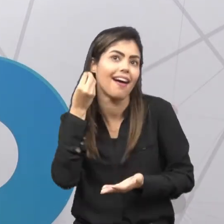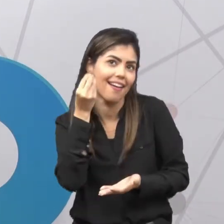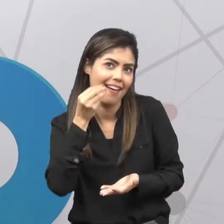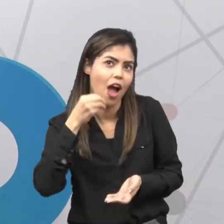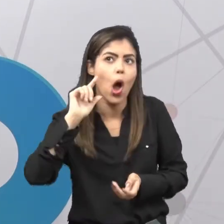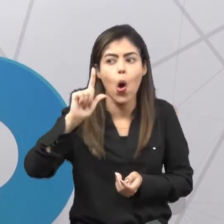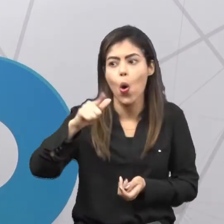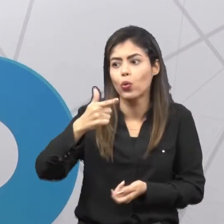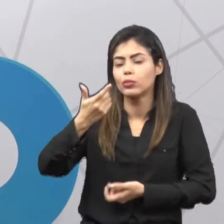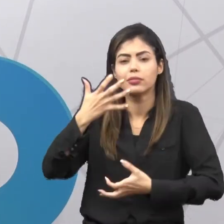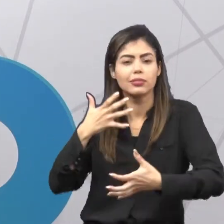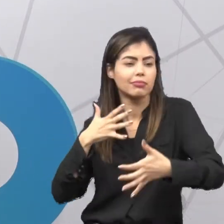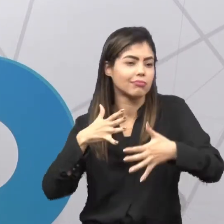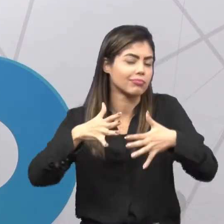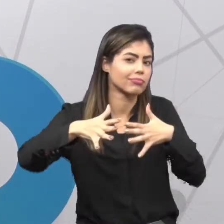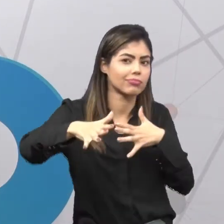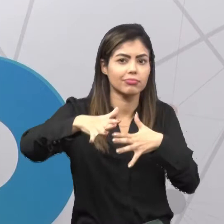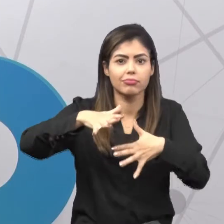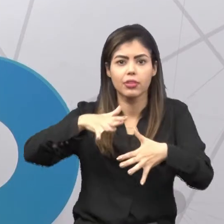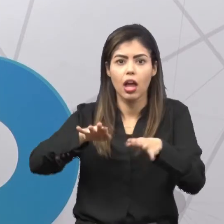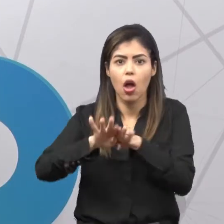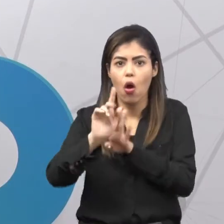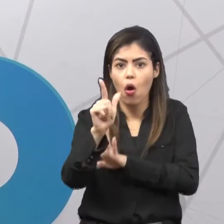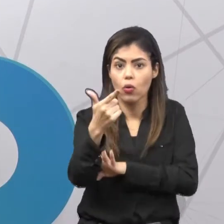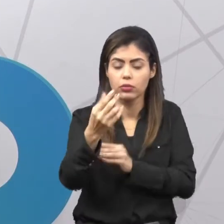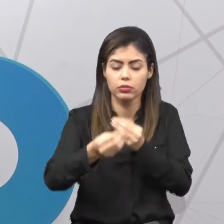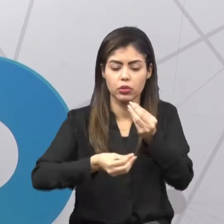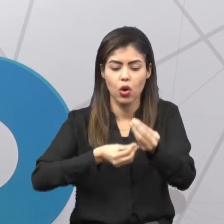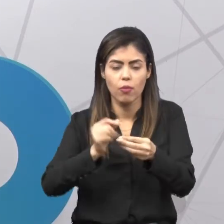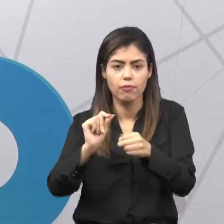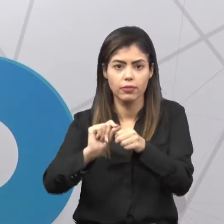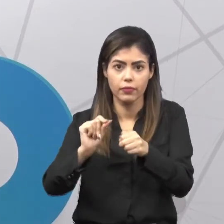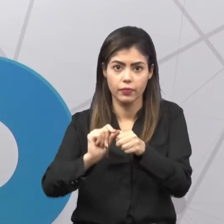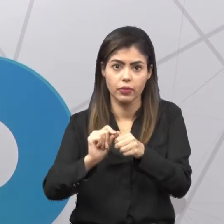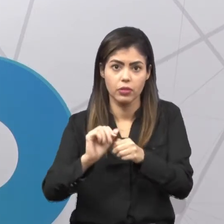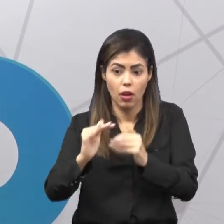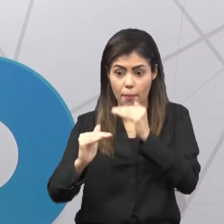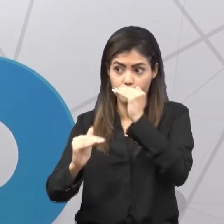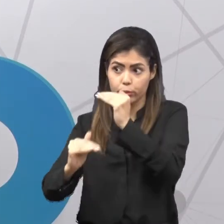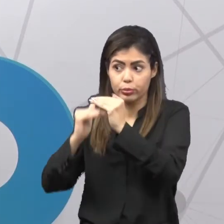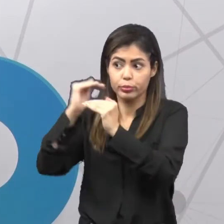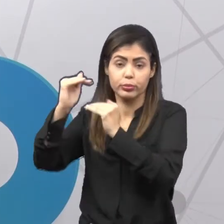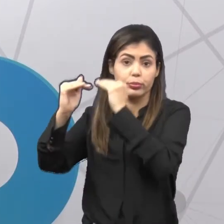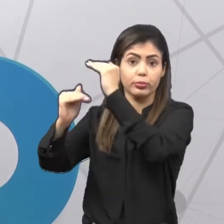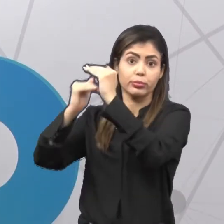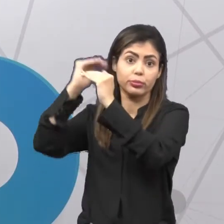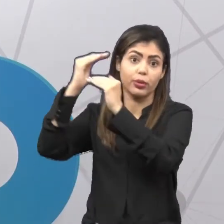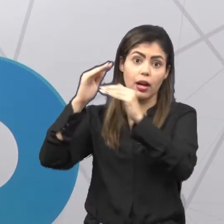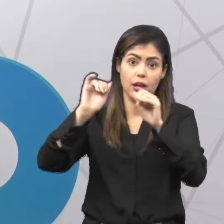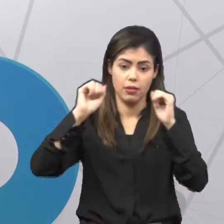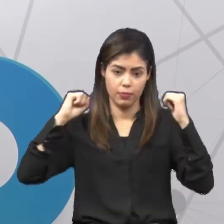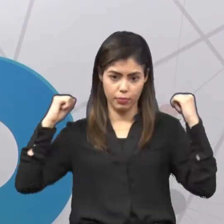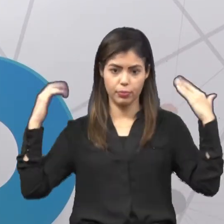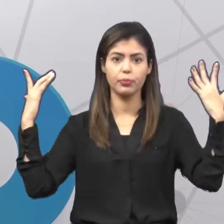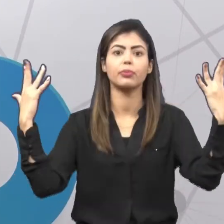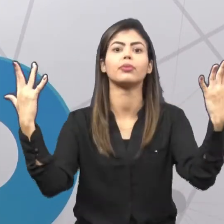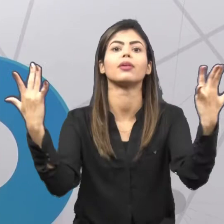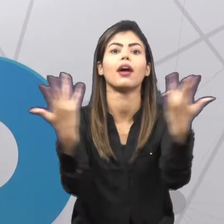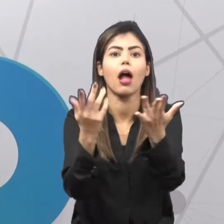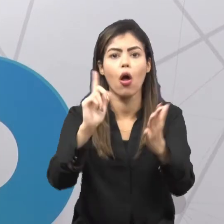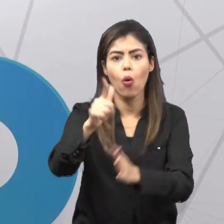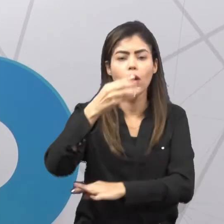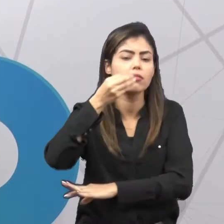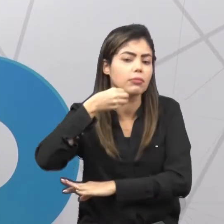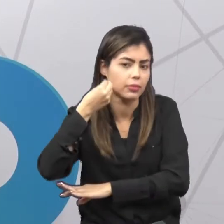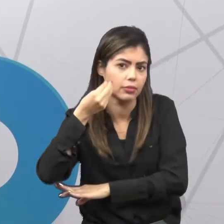outros movimentos, outras formas de fazer, outros níveis no palco, outras